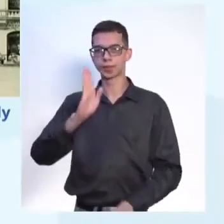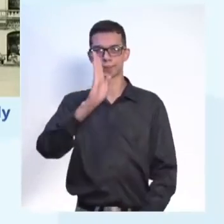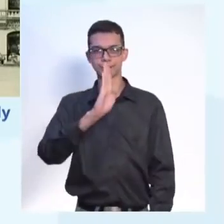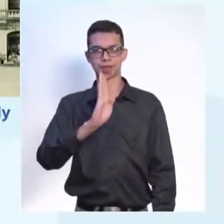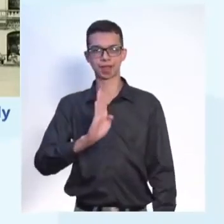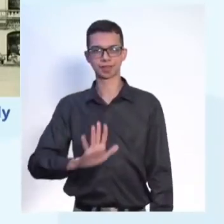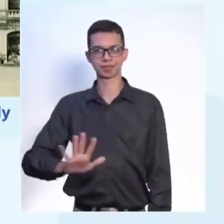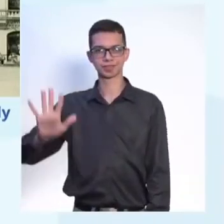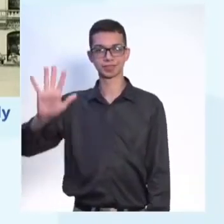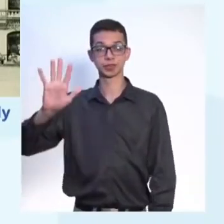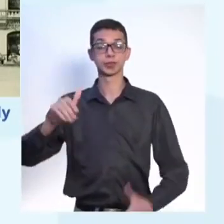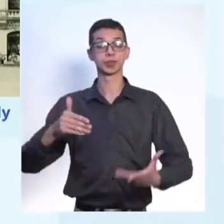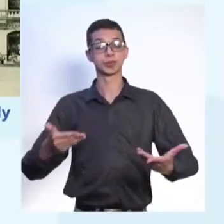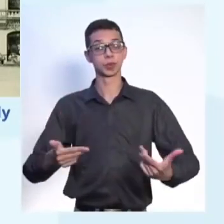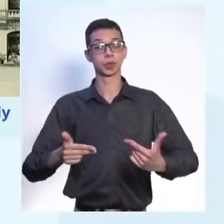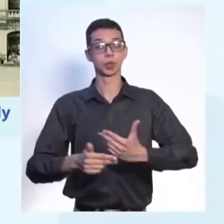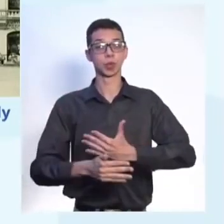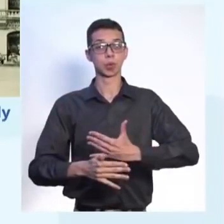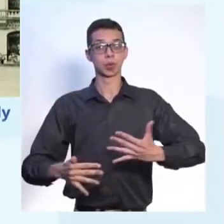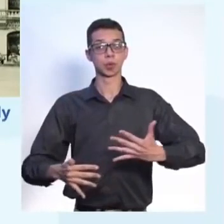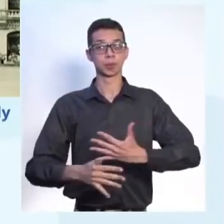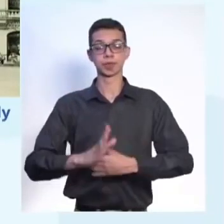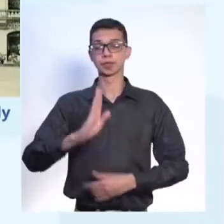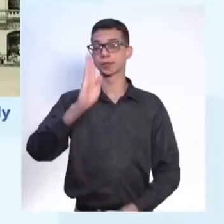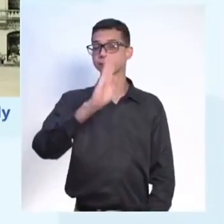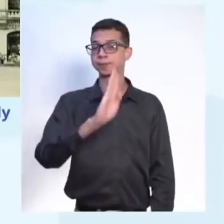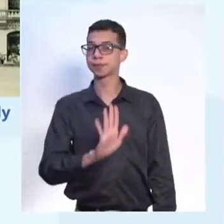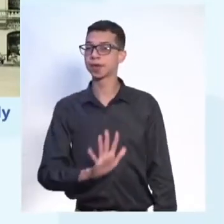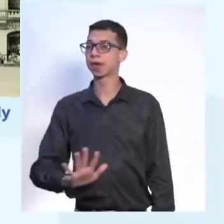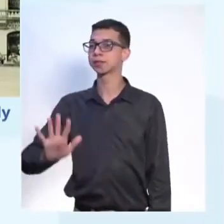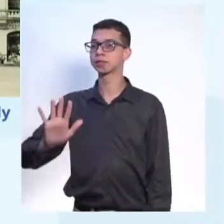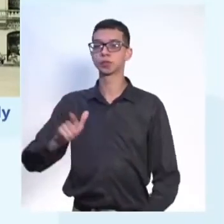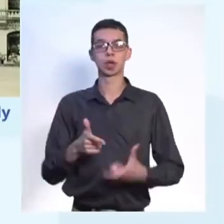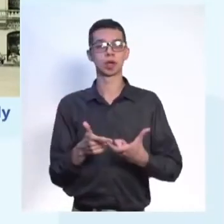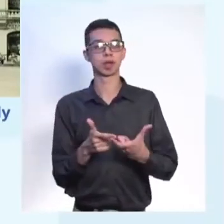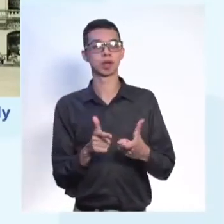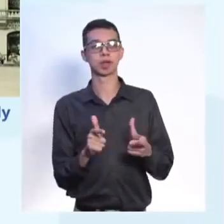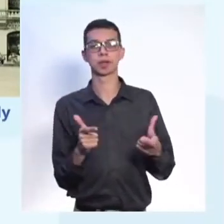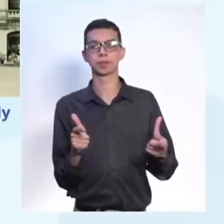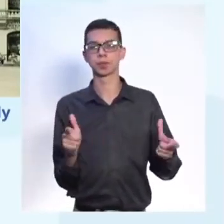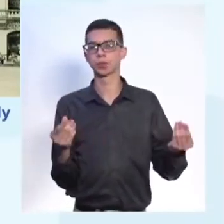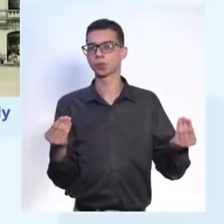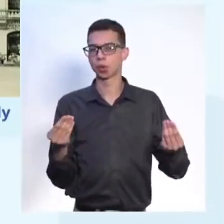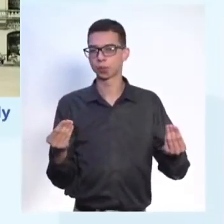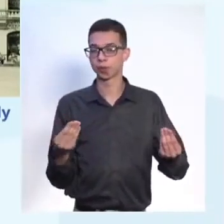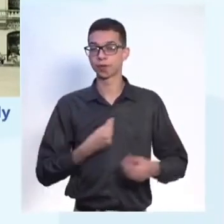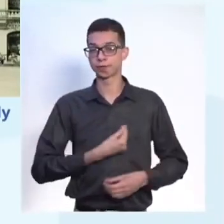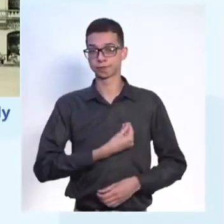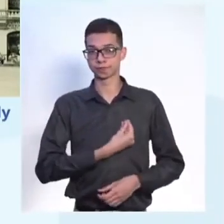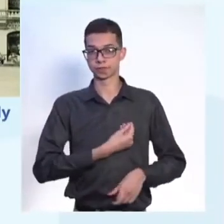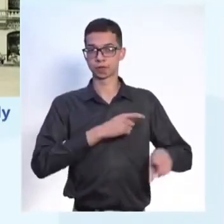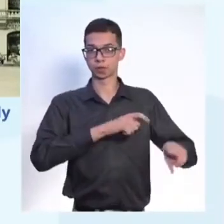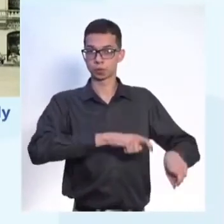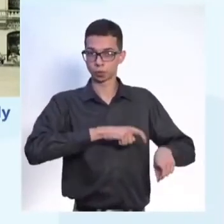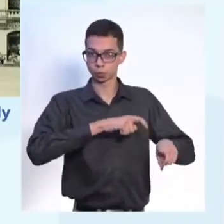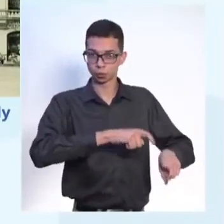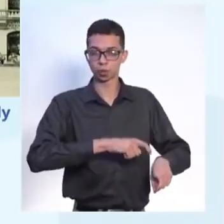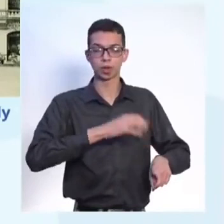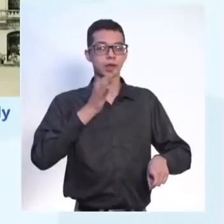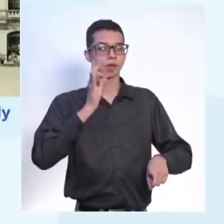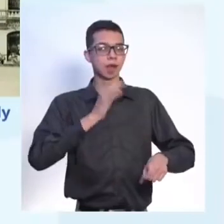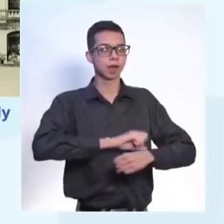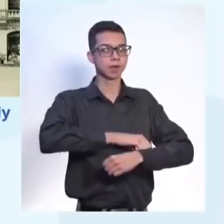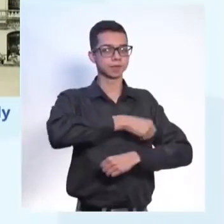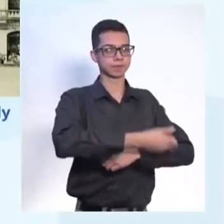Brasil, ela vai ocorrer em paralelo aí com a vida rural, com o plantio do café, com a